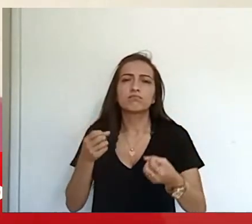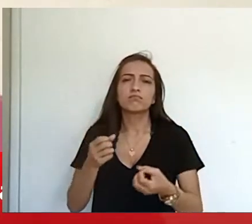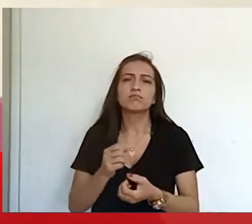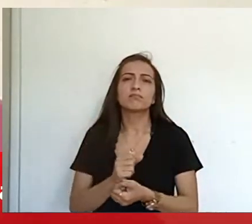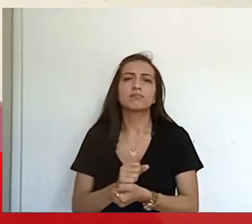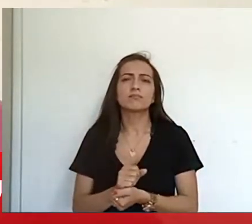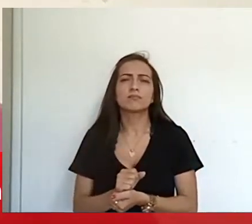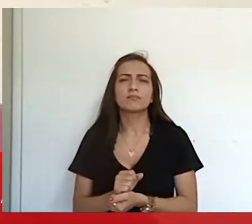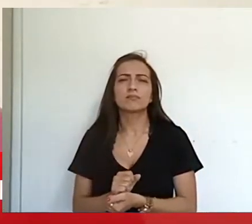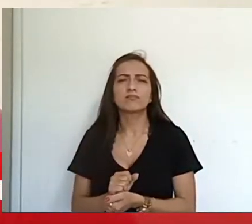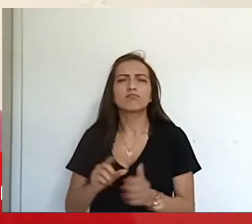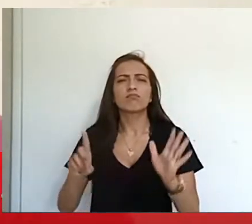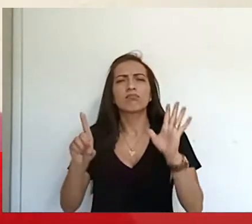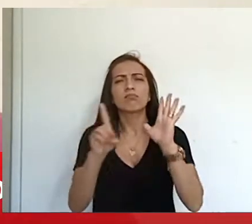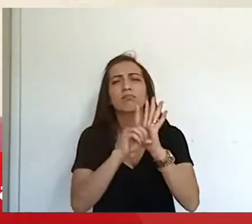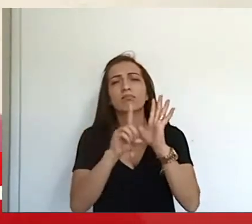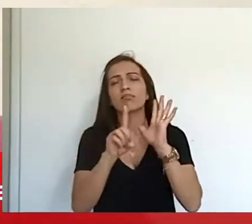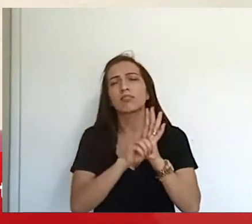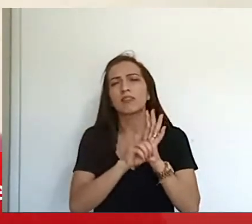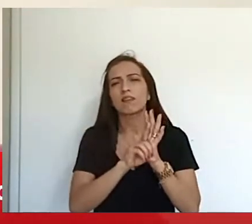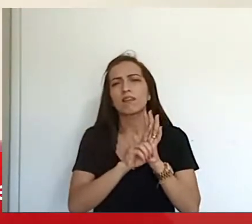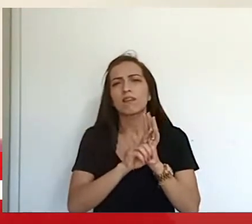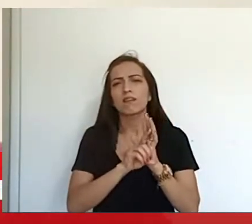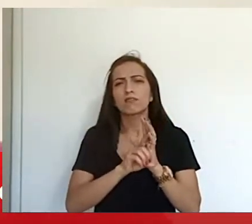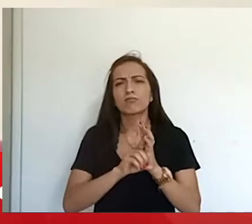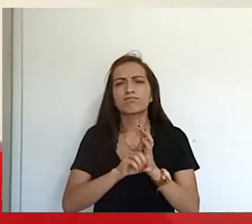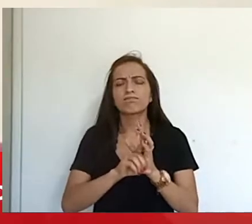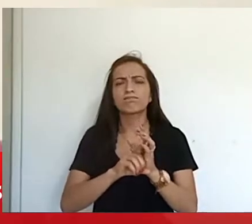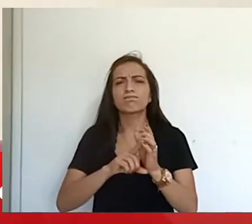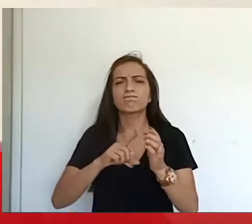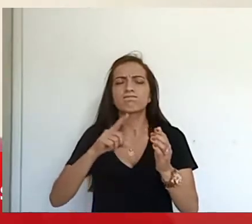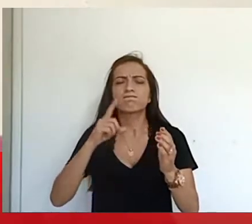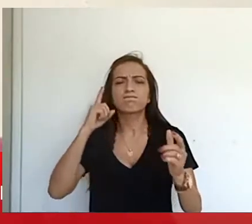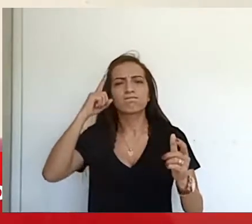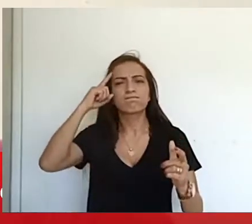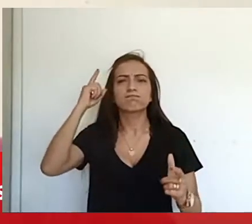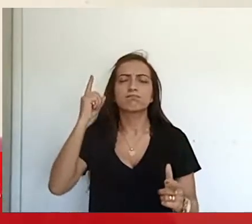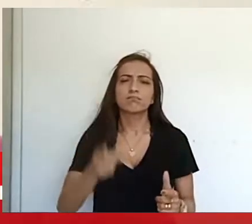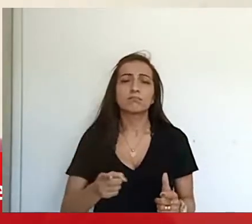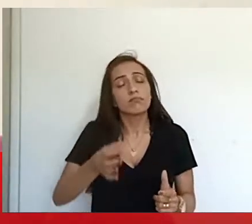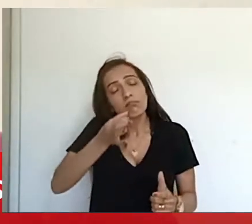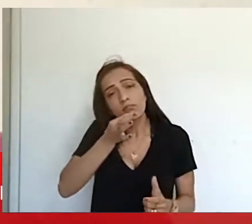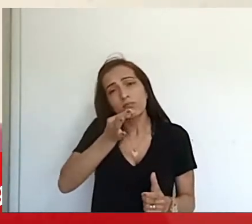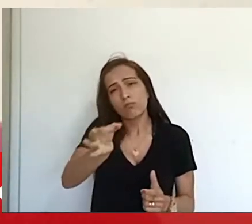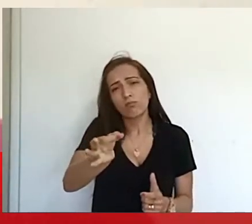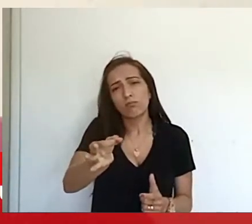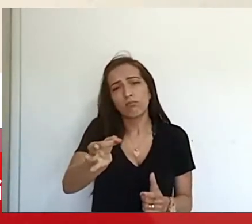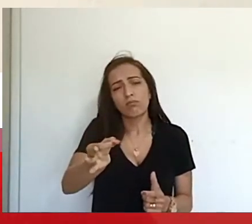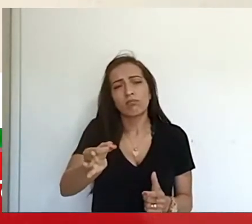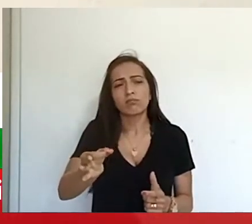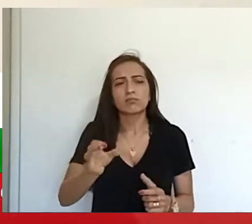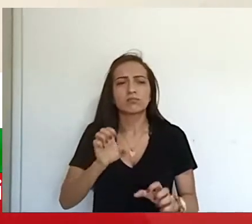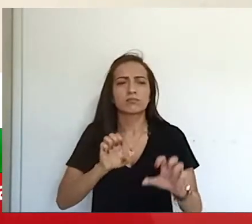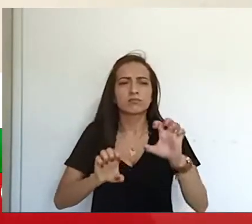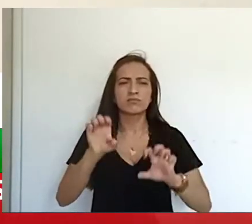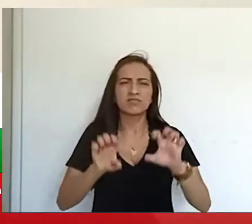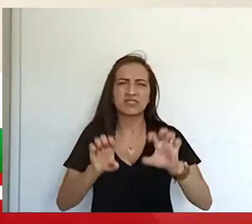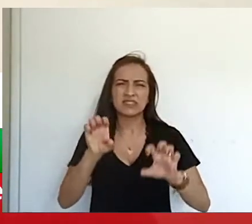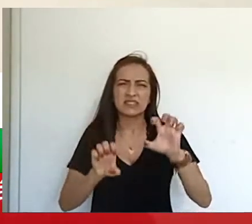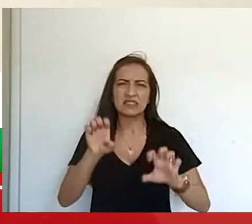decreto que vai determinar quando é que volta e quando não volta. Eu acho que a própria doença ela que vai dizer,